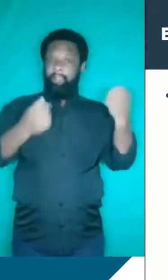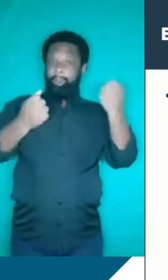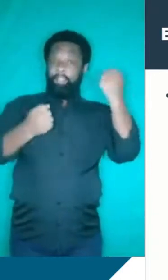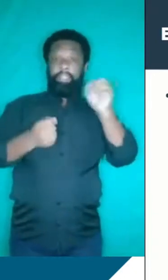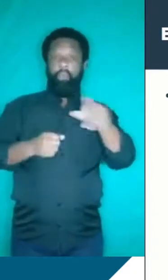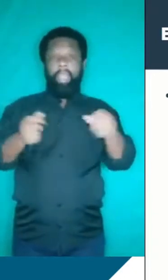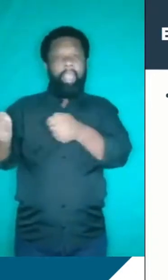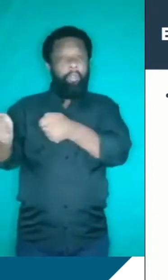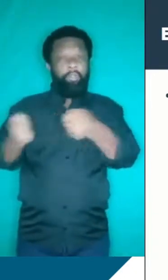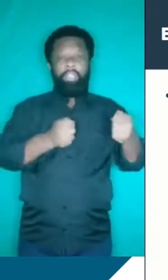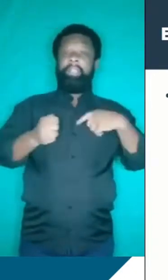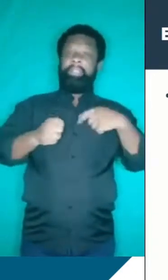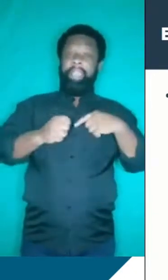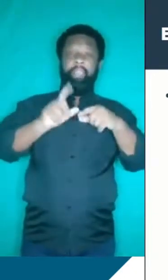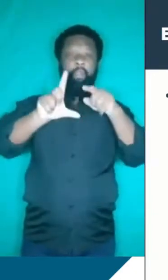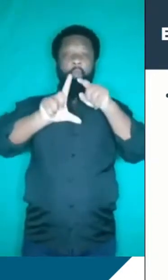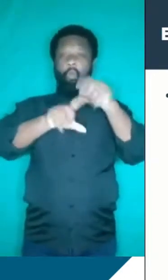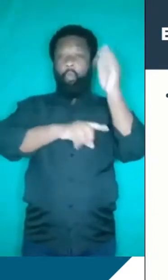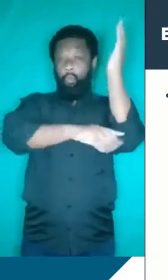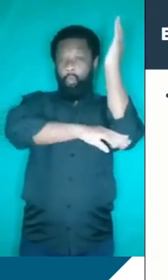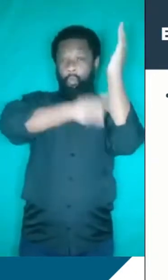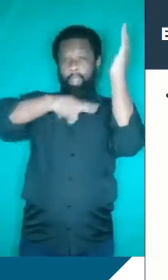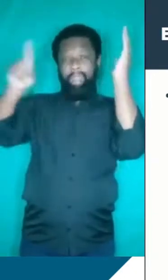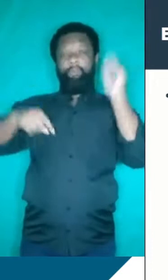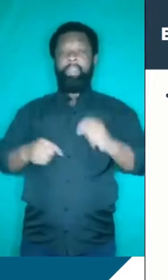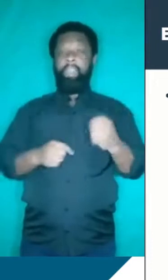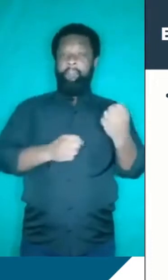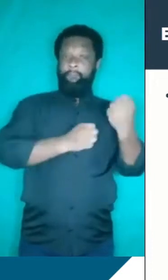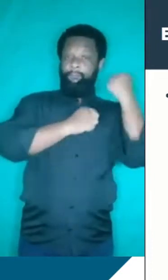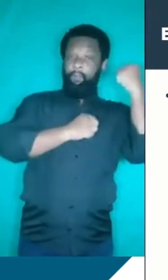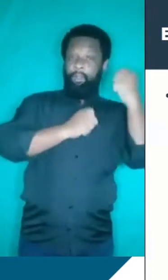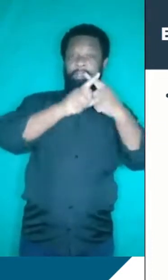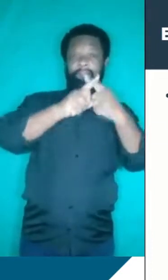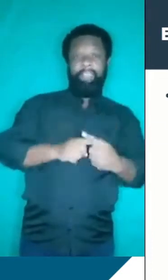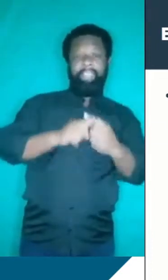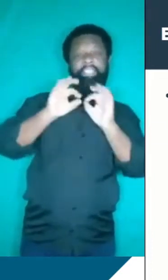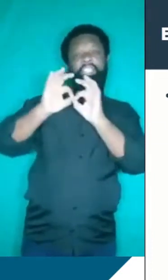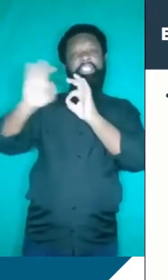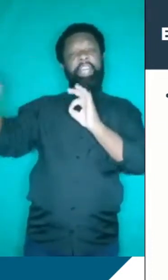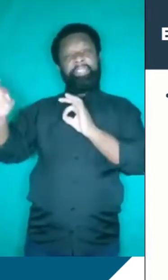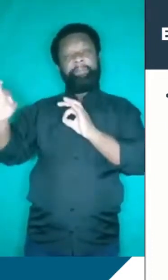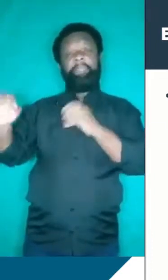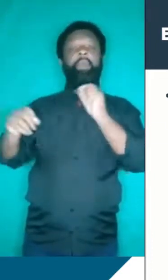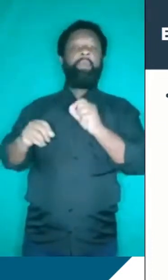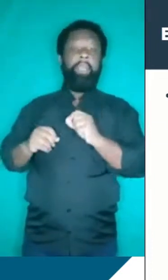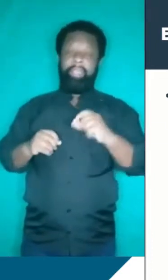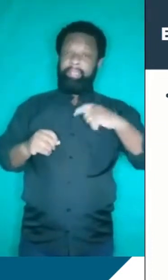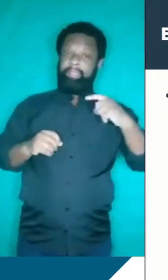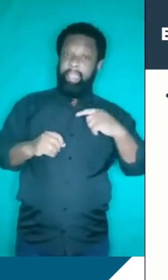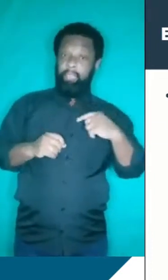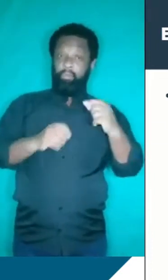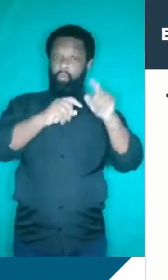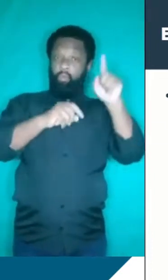é constante, eu vou ter um gráfico força por distância, ou por deslocamento. Nesse caso aqui, é força elástica, eu tenho um